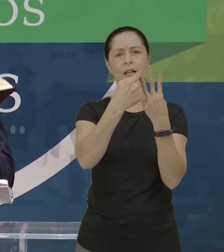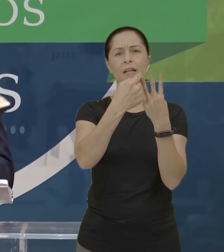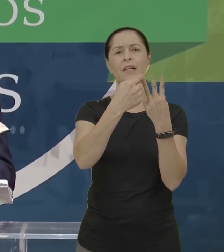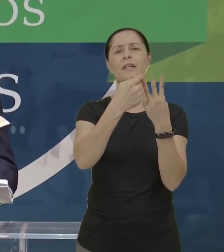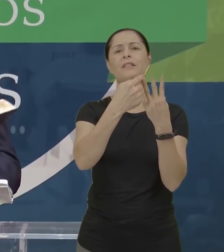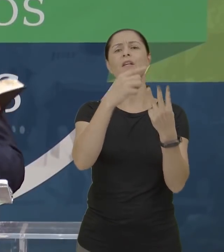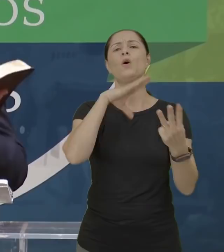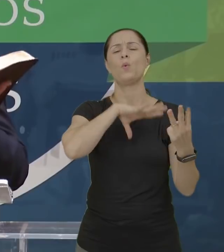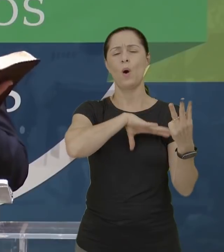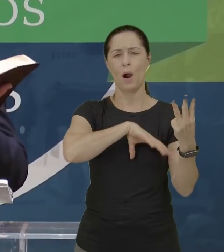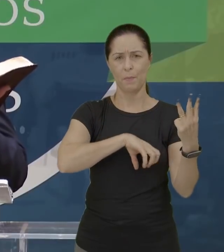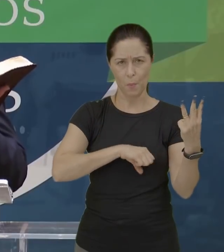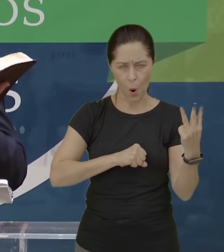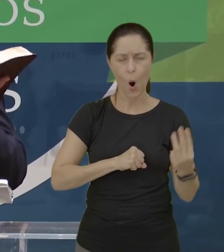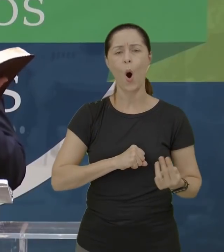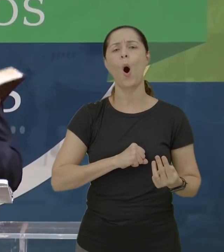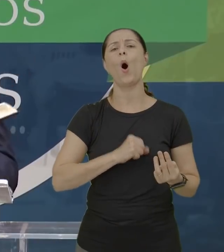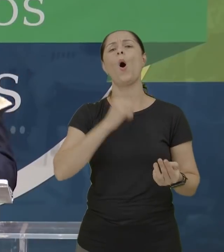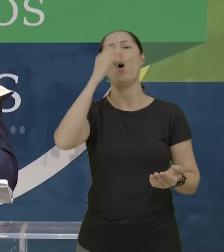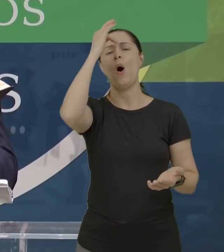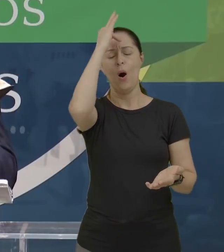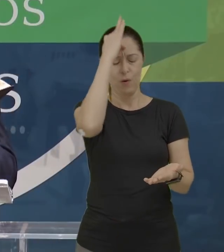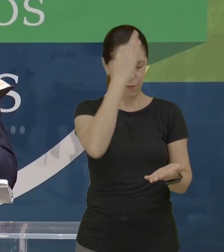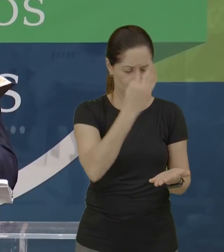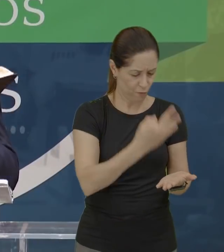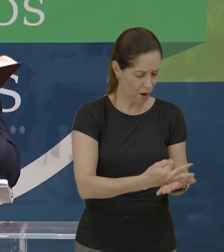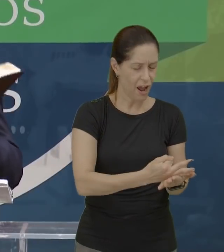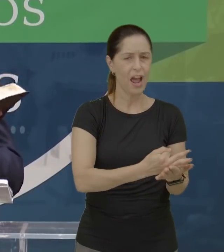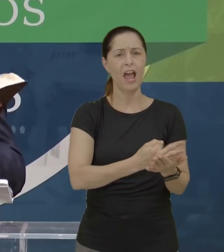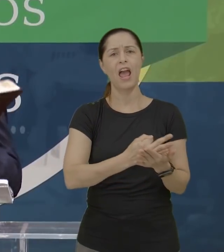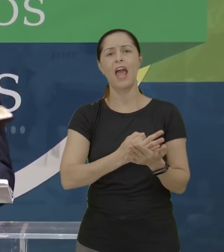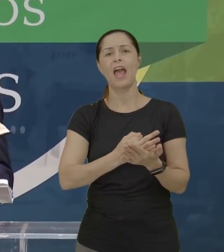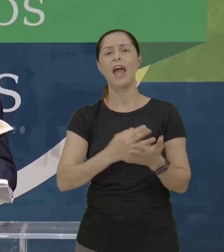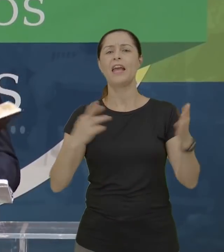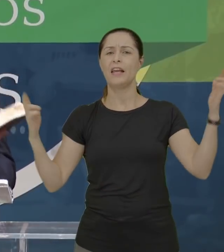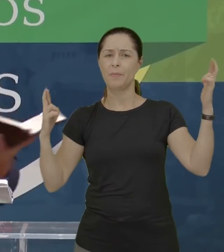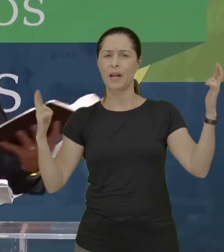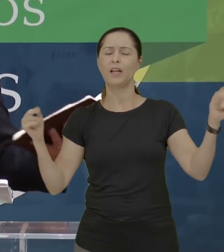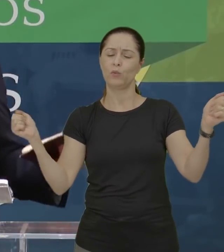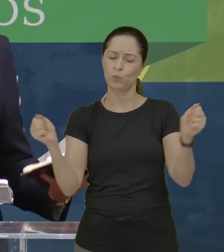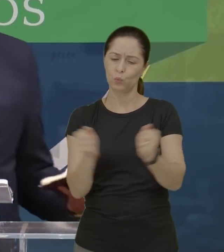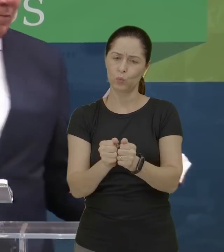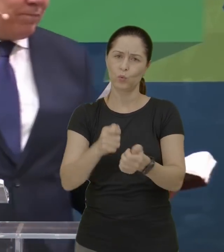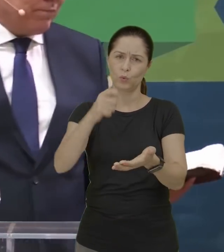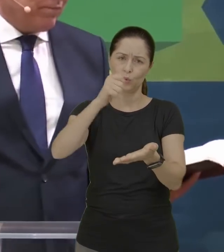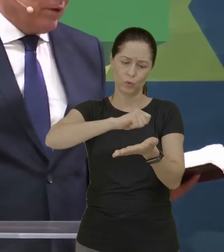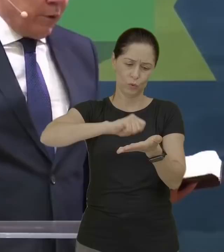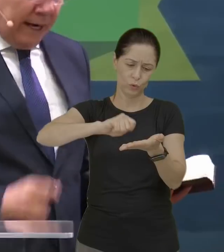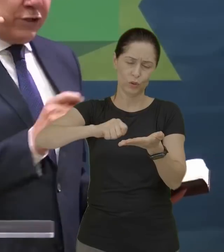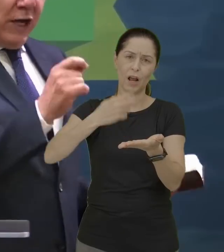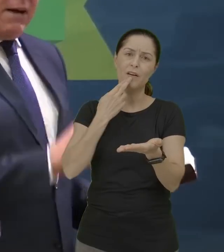graças pelo amor, está dando graças pela fé, está dando graças pela esperança. É isso que é um crente. Um crente